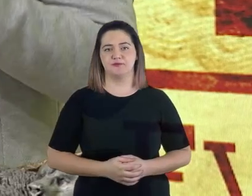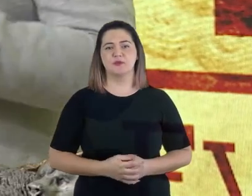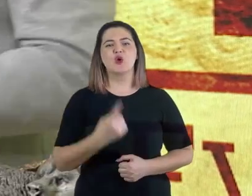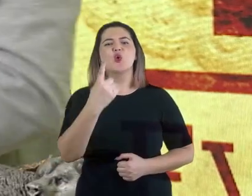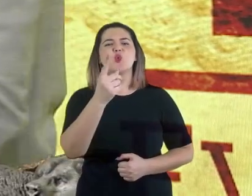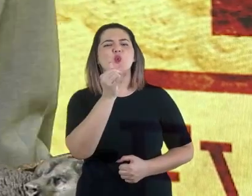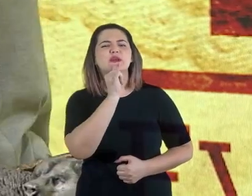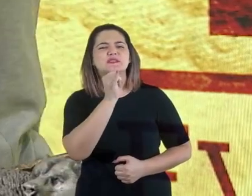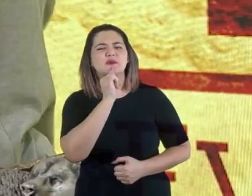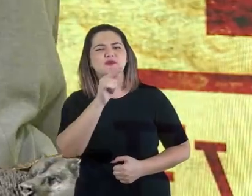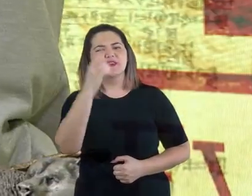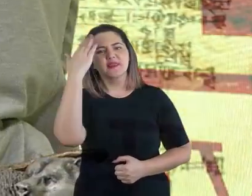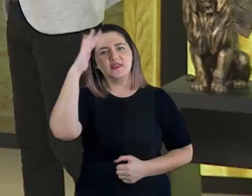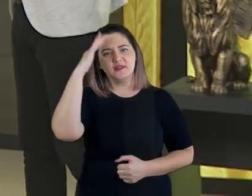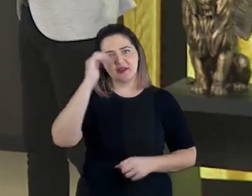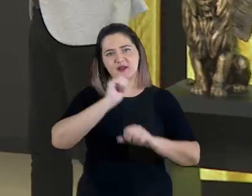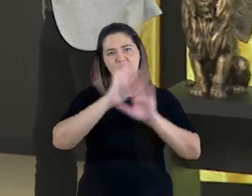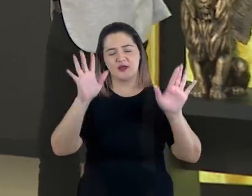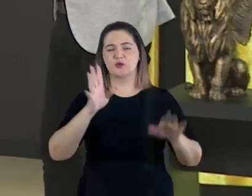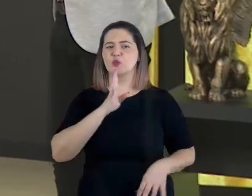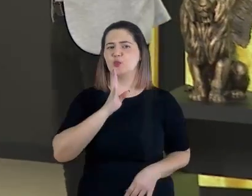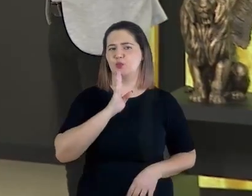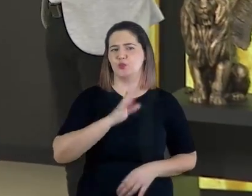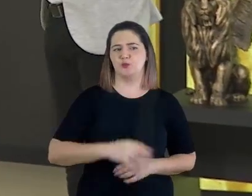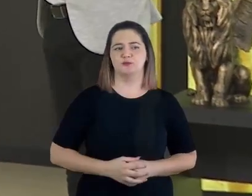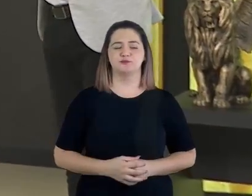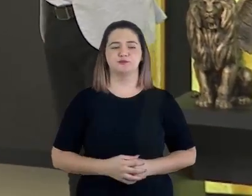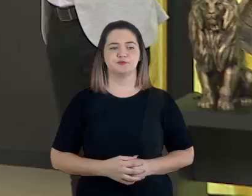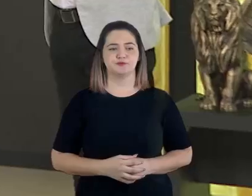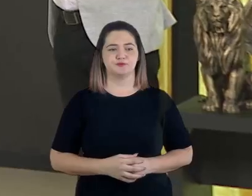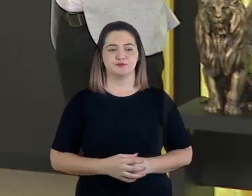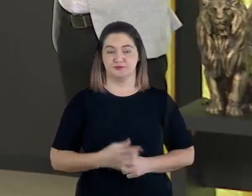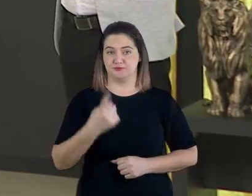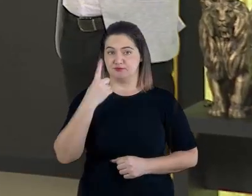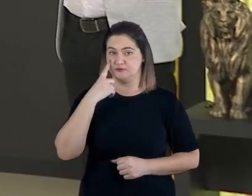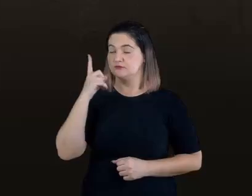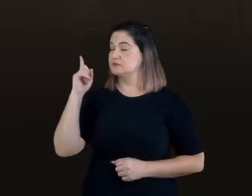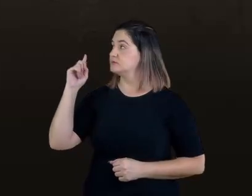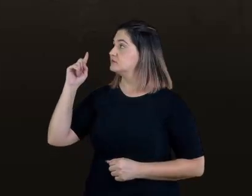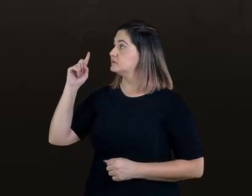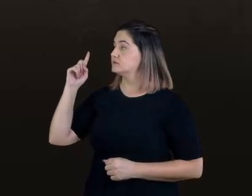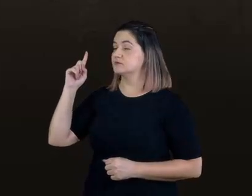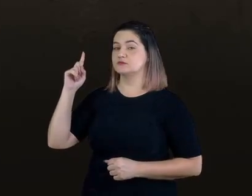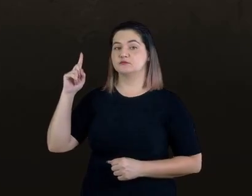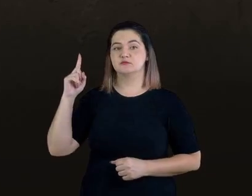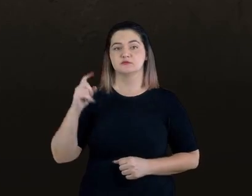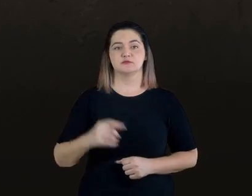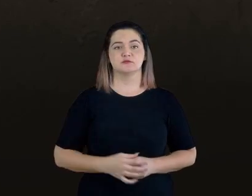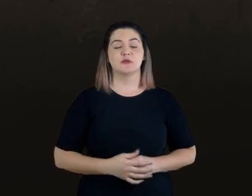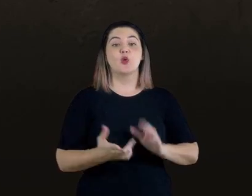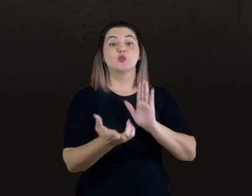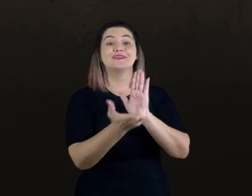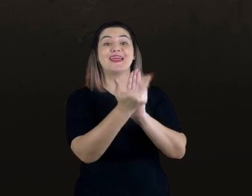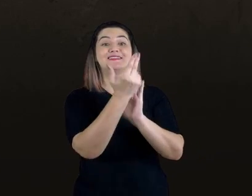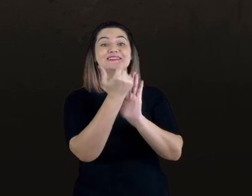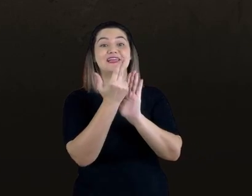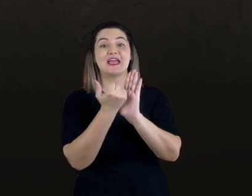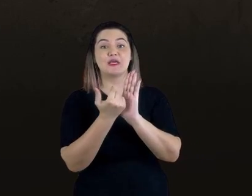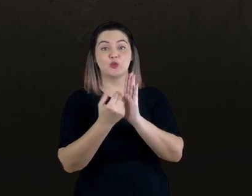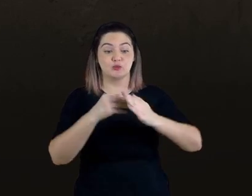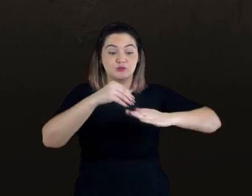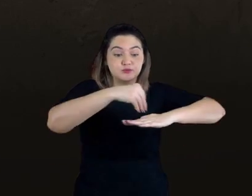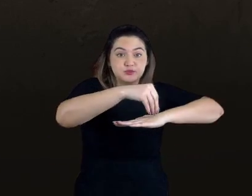conhecer e entender melhor esse assunto. Vamos colocar aqui na tela. Este que você está vendo aqui é um desenho de um tablete cuneiforme